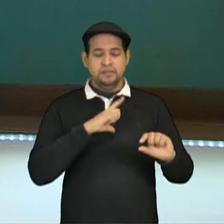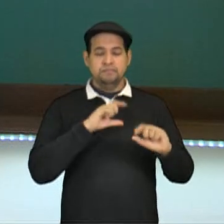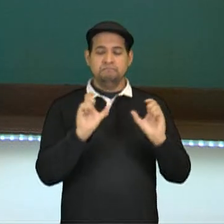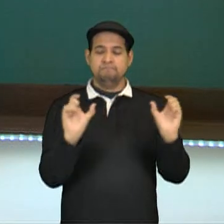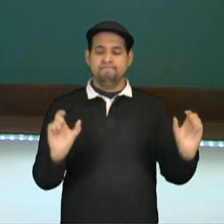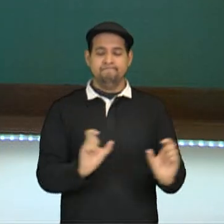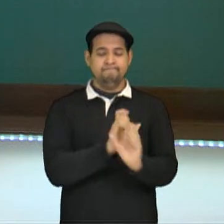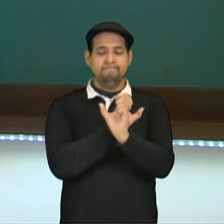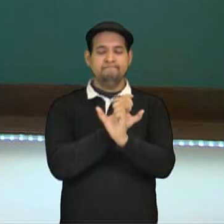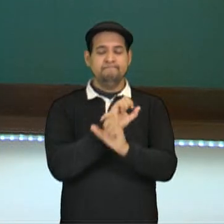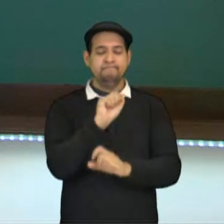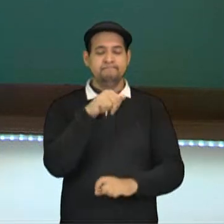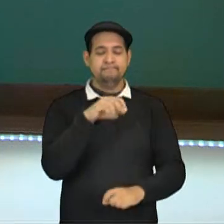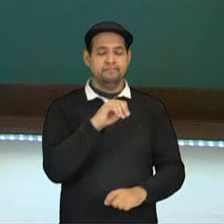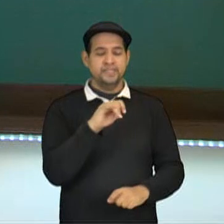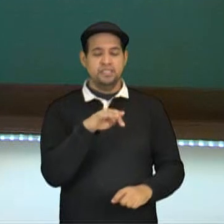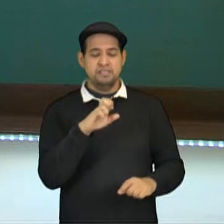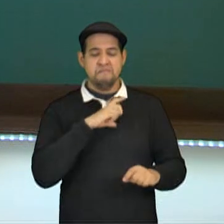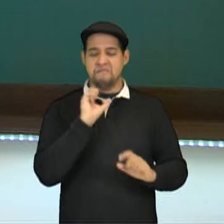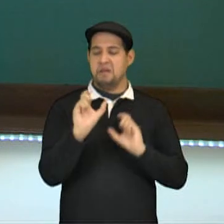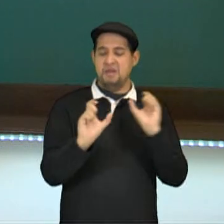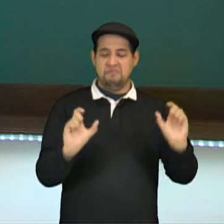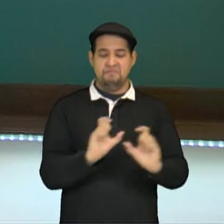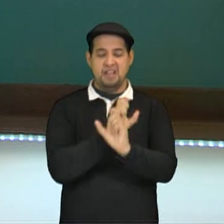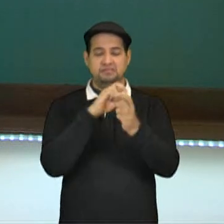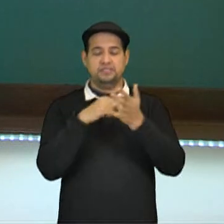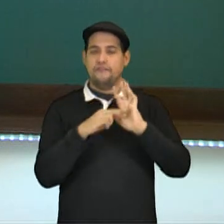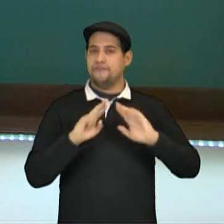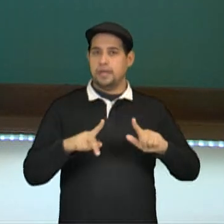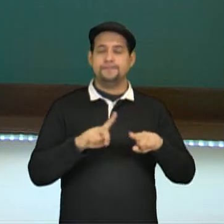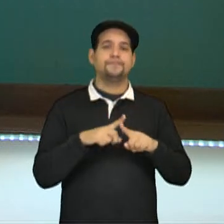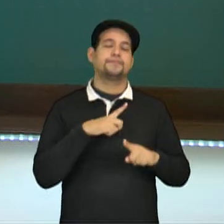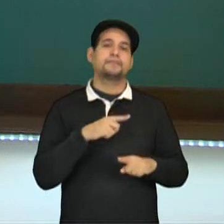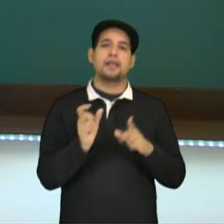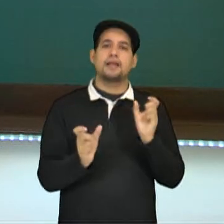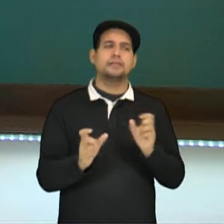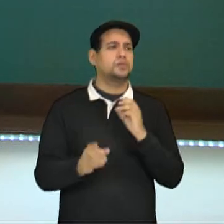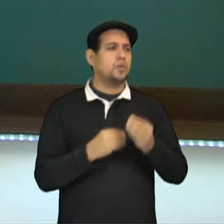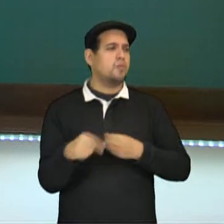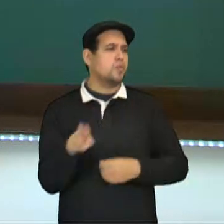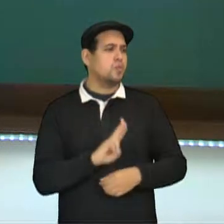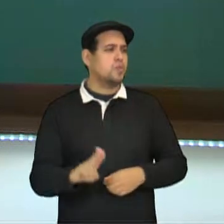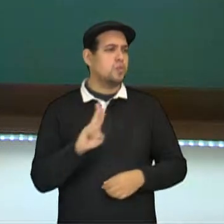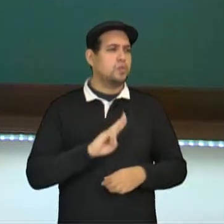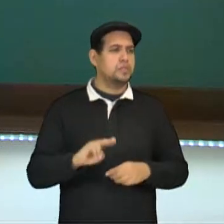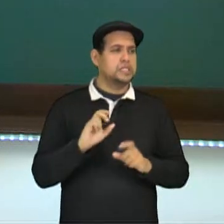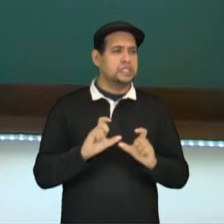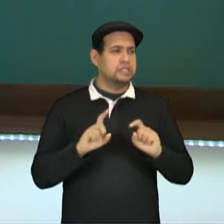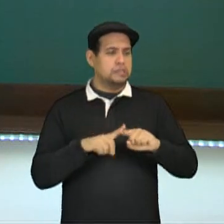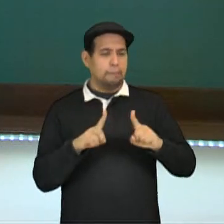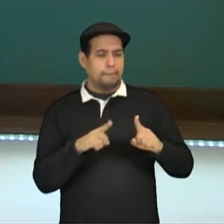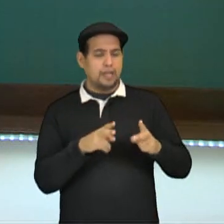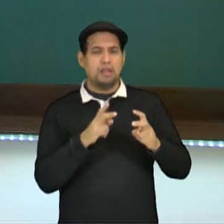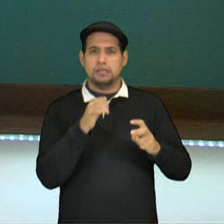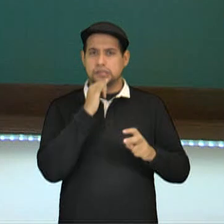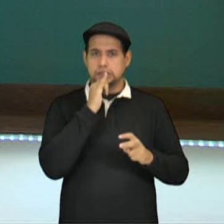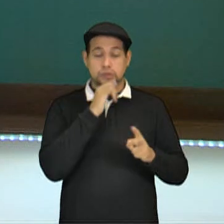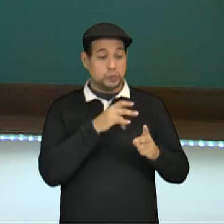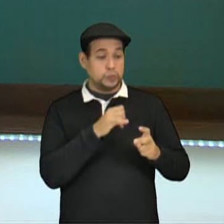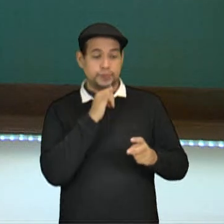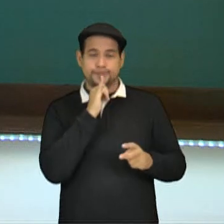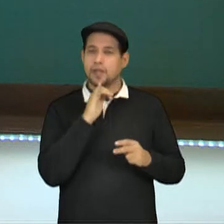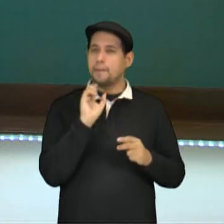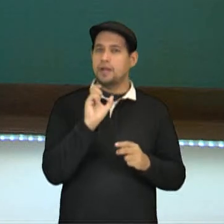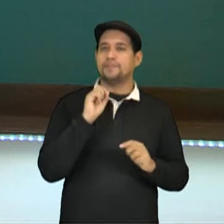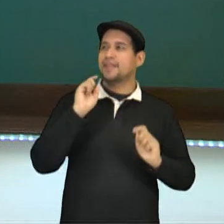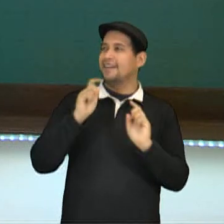antítese, palavras contrárias. A antítese ela é caracterizada pelo uso de palavras contrárias. Por exemplo, a palavra